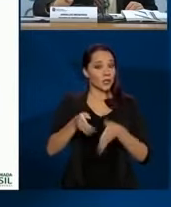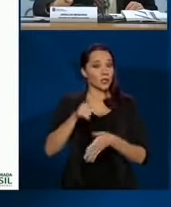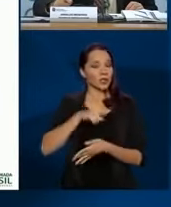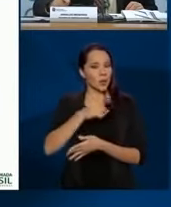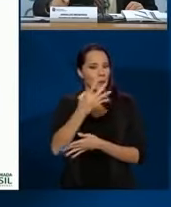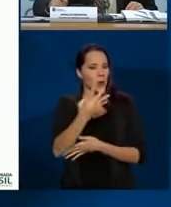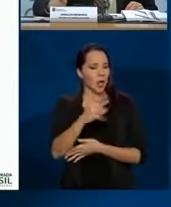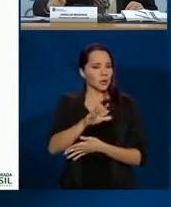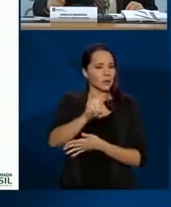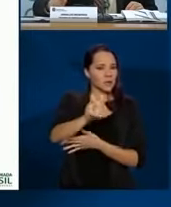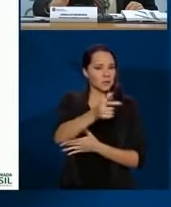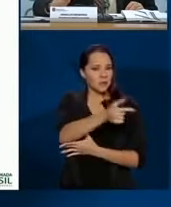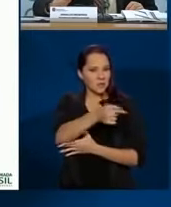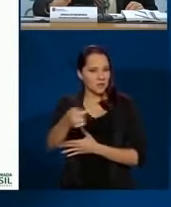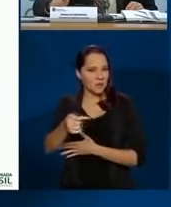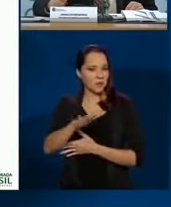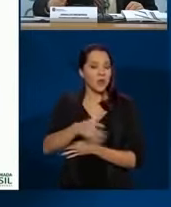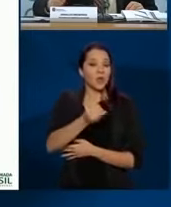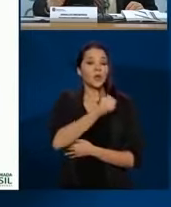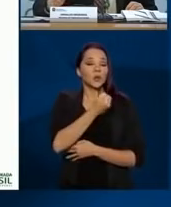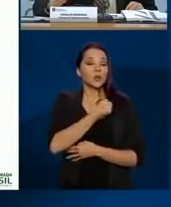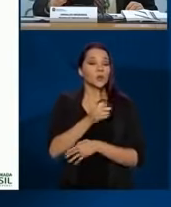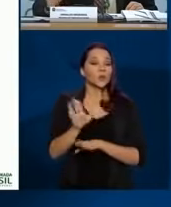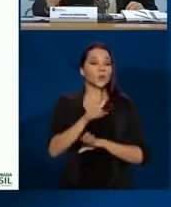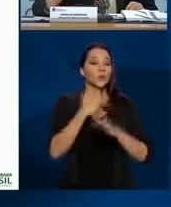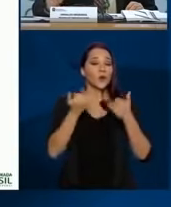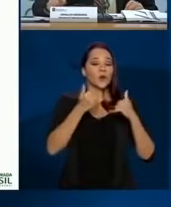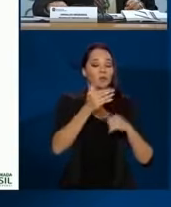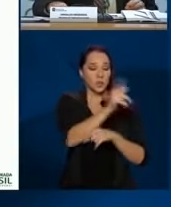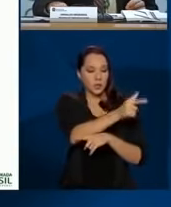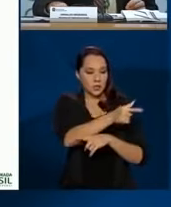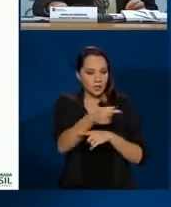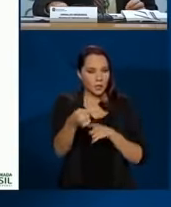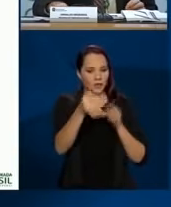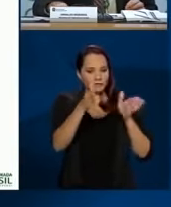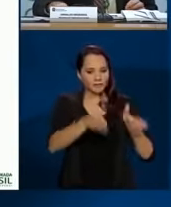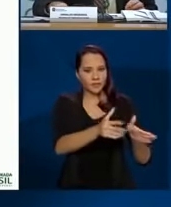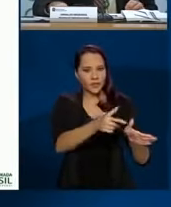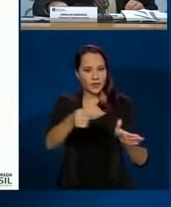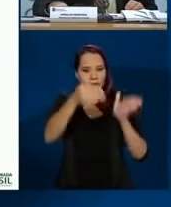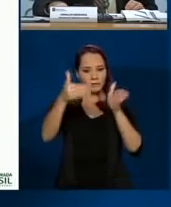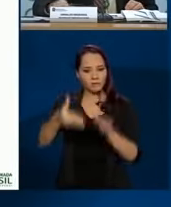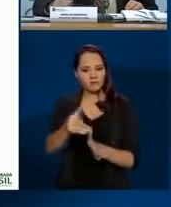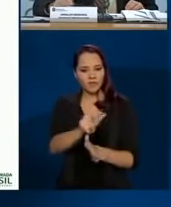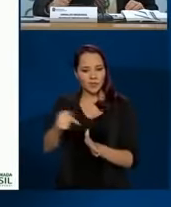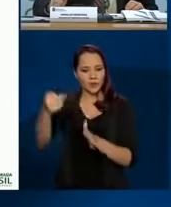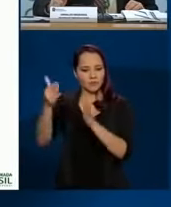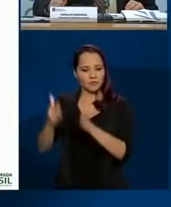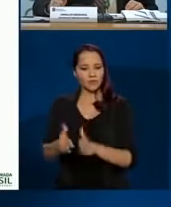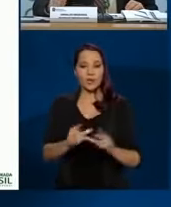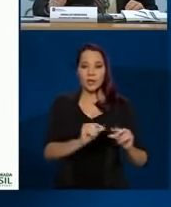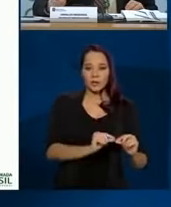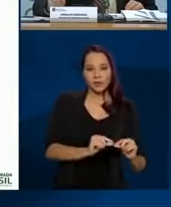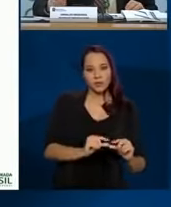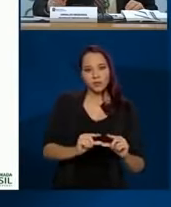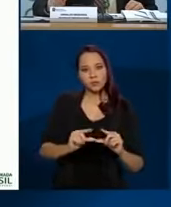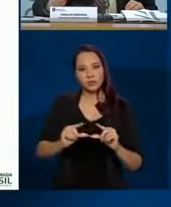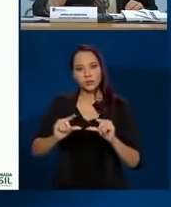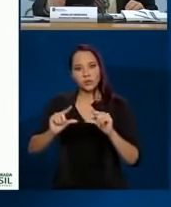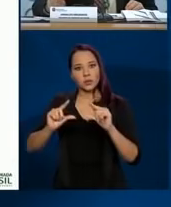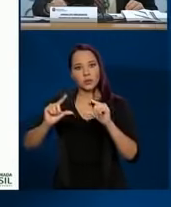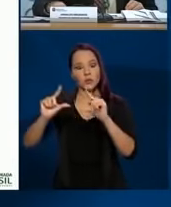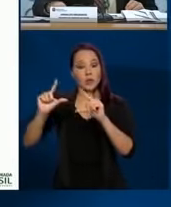5 semanas epidemiológicas que o número de óbitos novos por semana nos Estados Unidos vem crescendo, né?